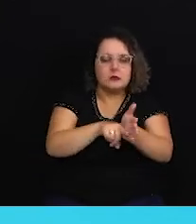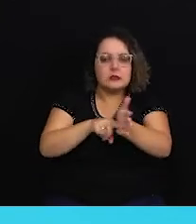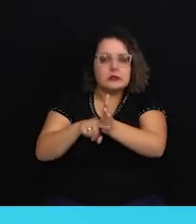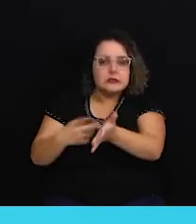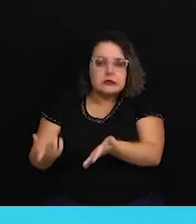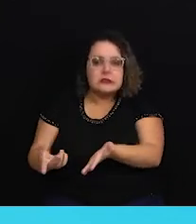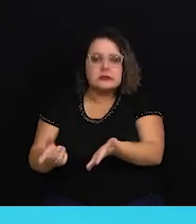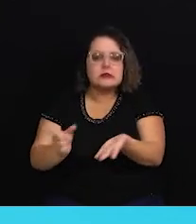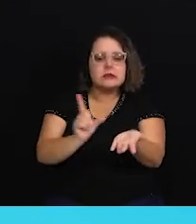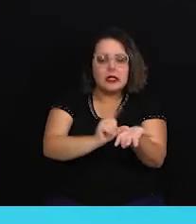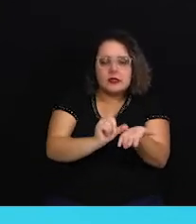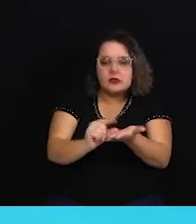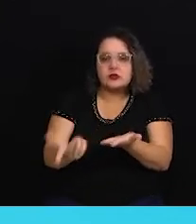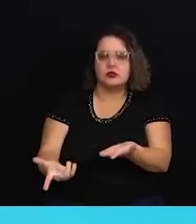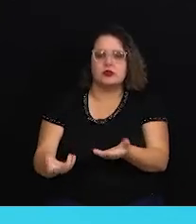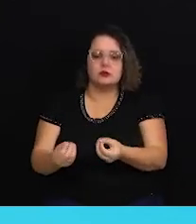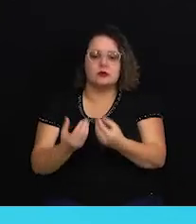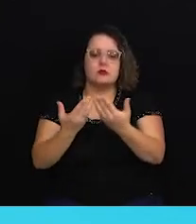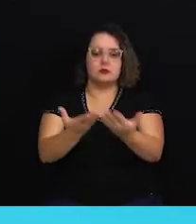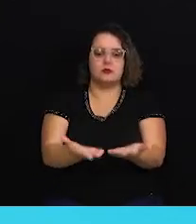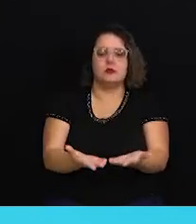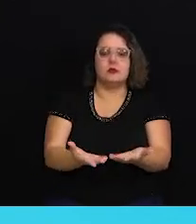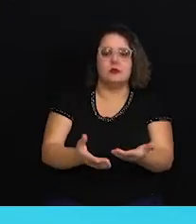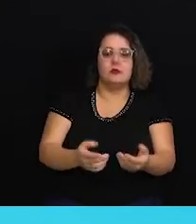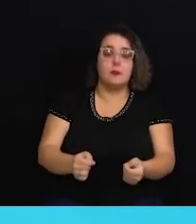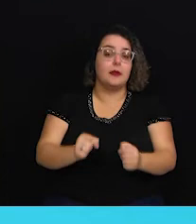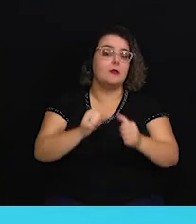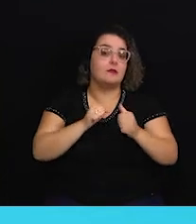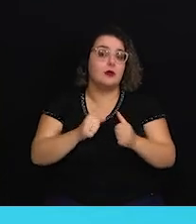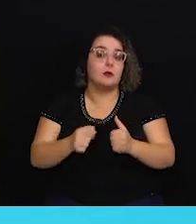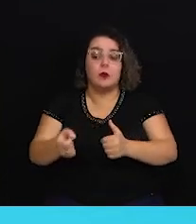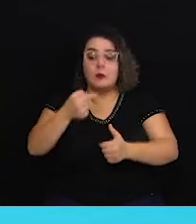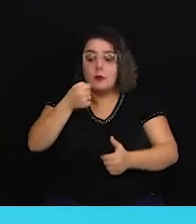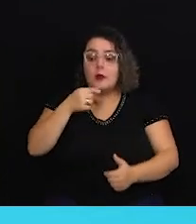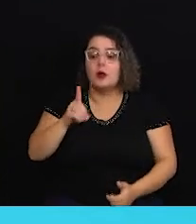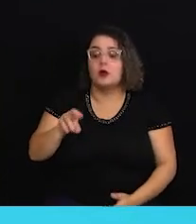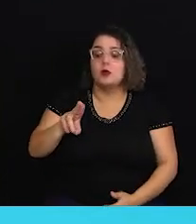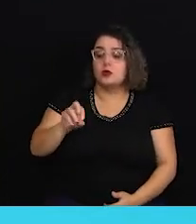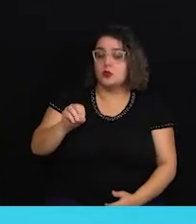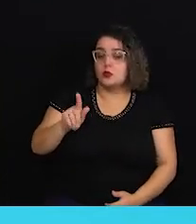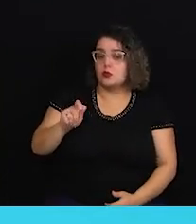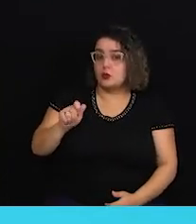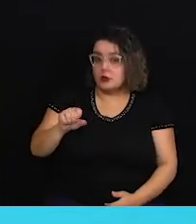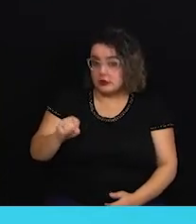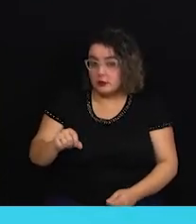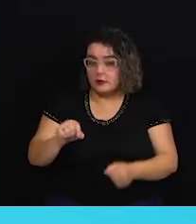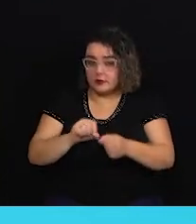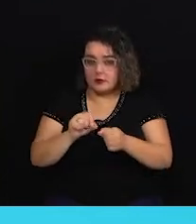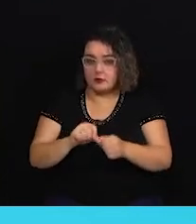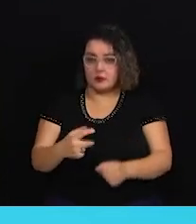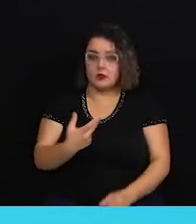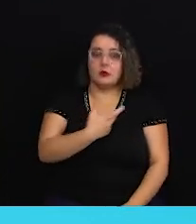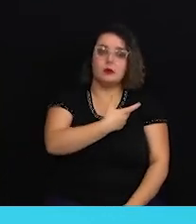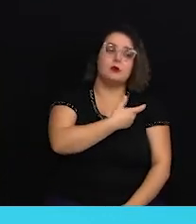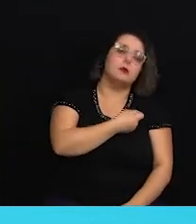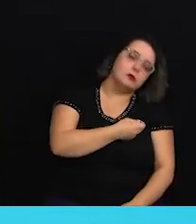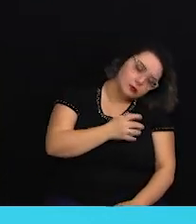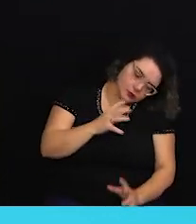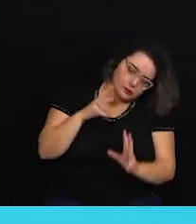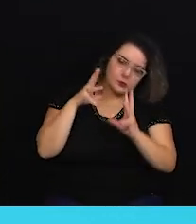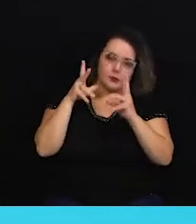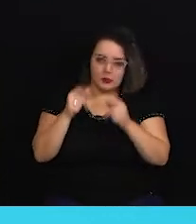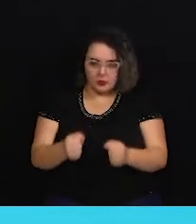ele vai se beneficiar de determinada associação de drogas. Então, hoje a gente fala muito antigamente, para fazer uma anestesia geral,